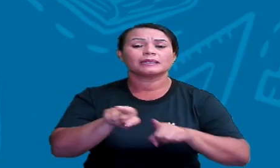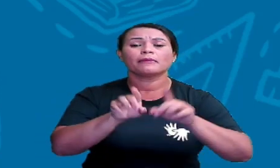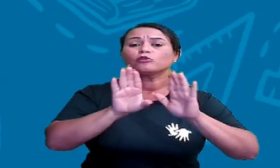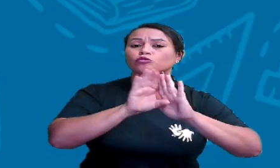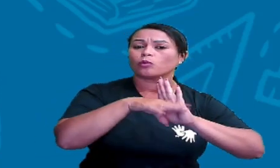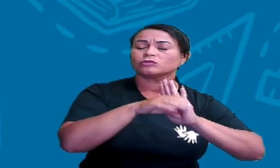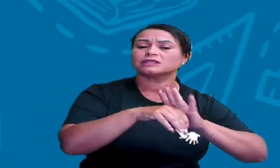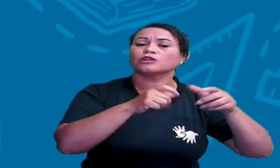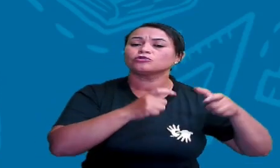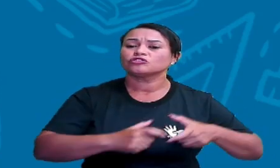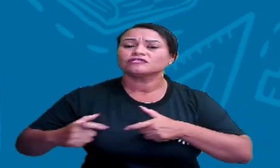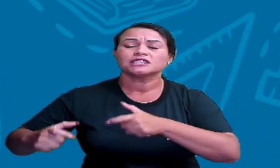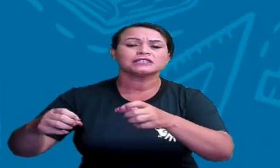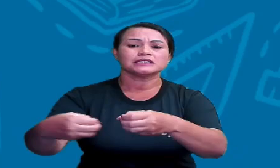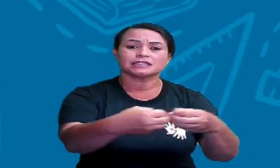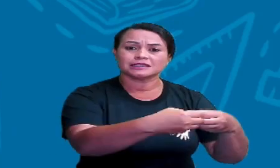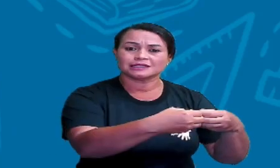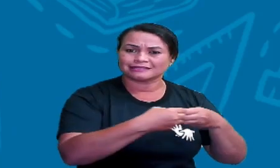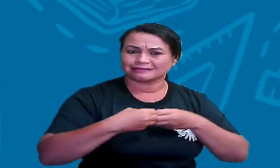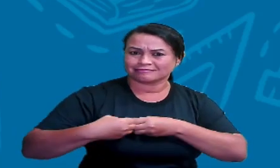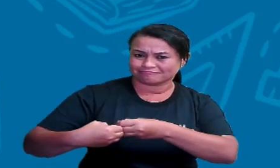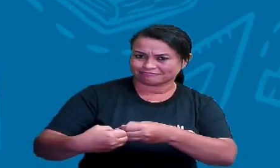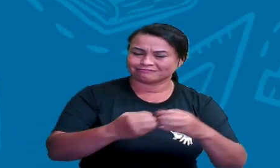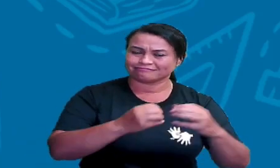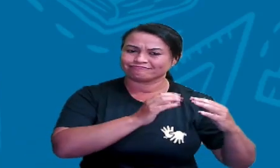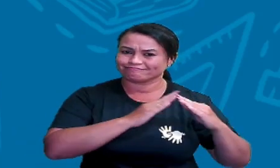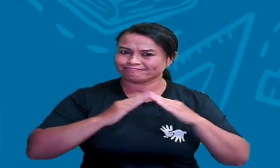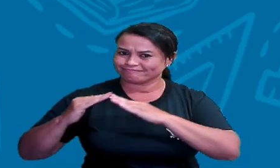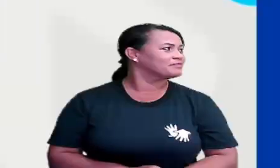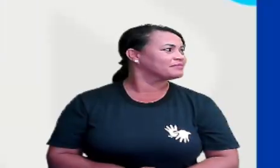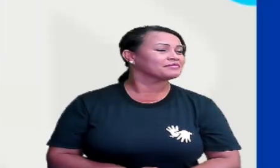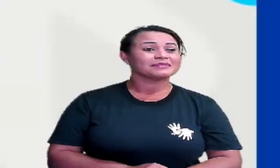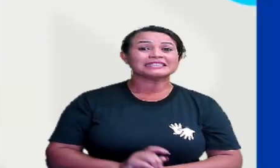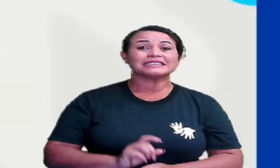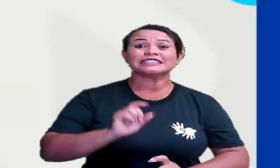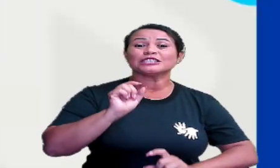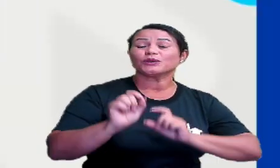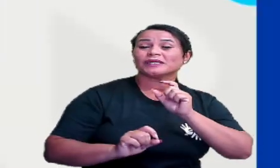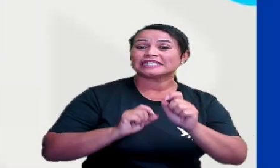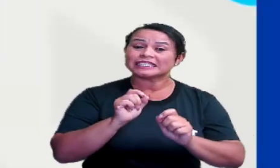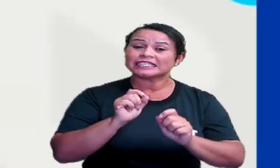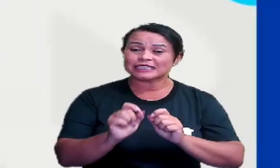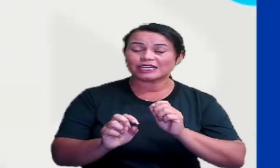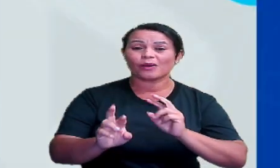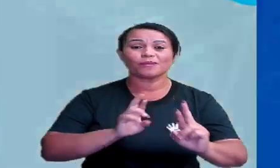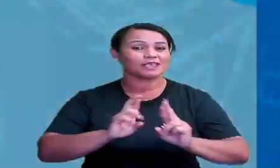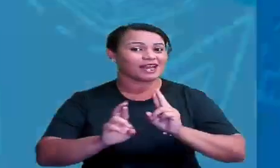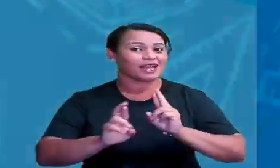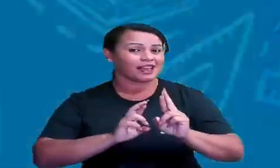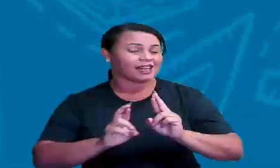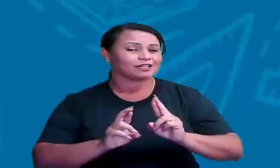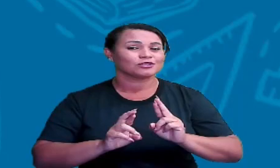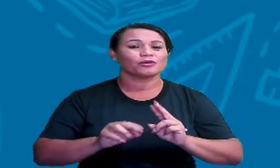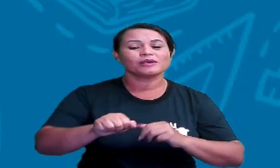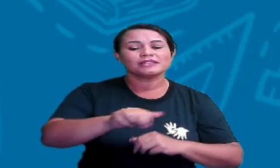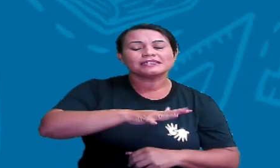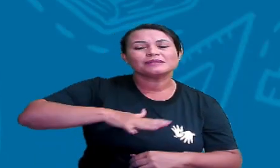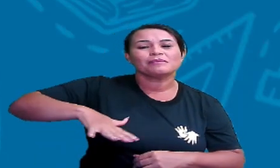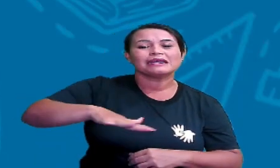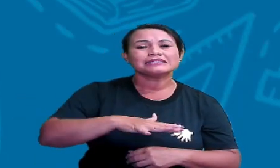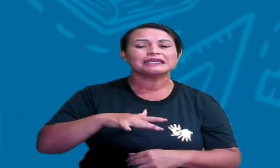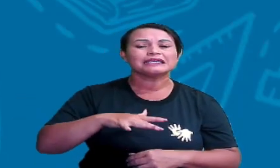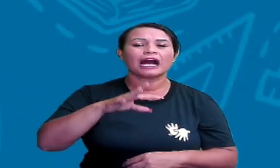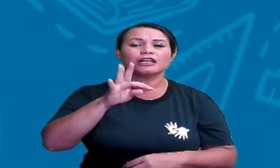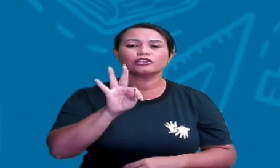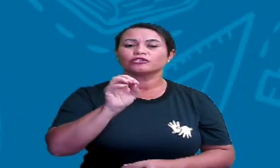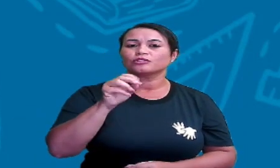vizinhança, território e de fronteira, tá certo? E o que são as relações espaciais topológicas, tá?